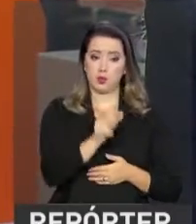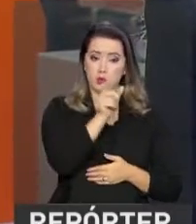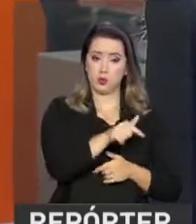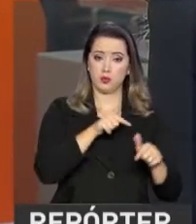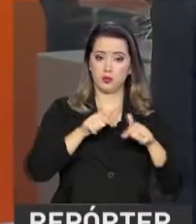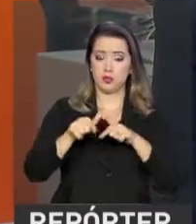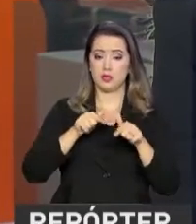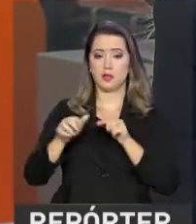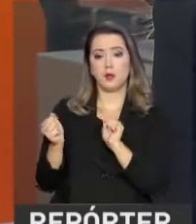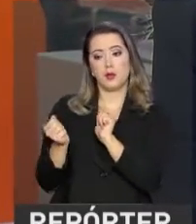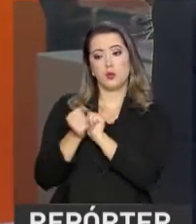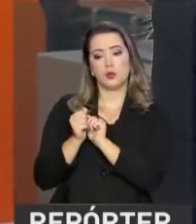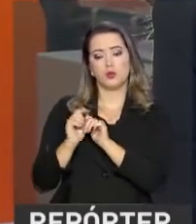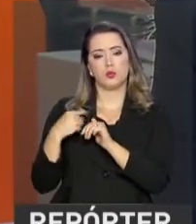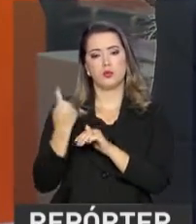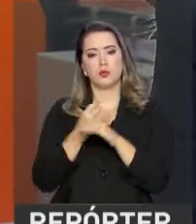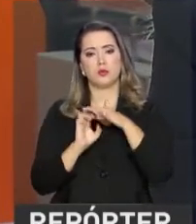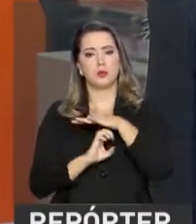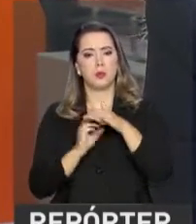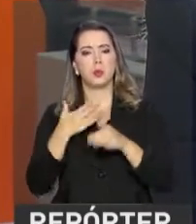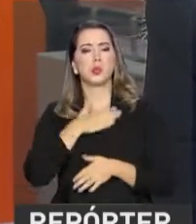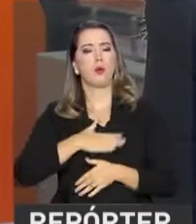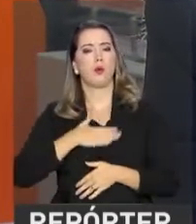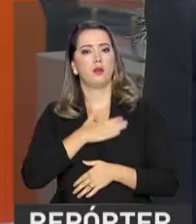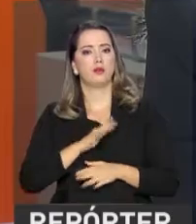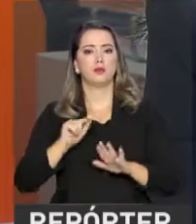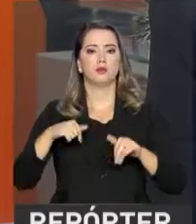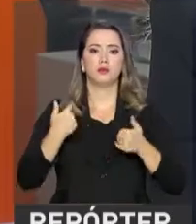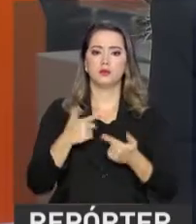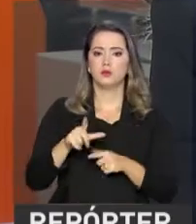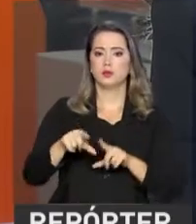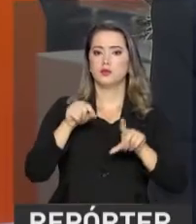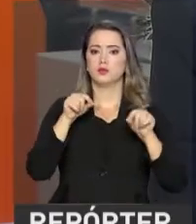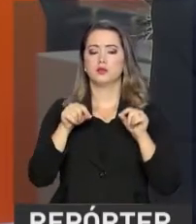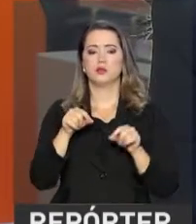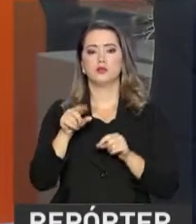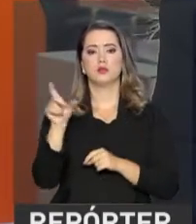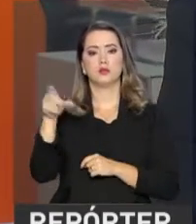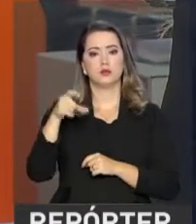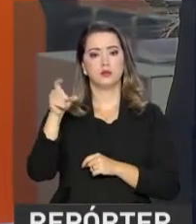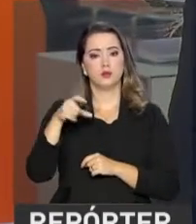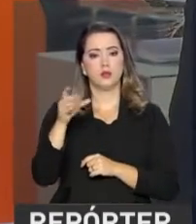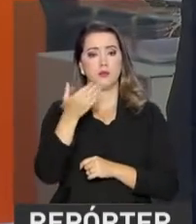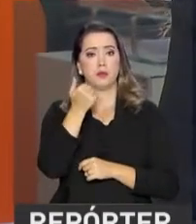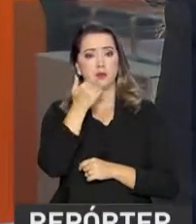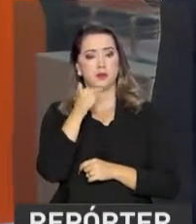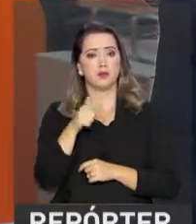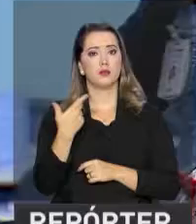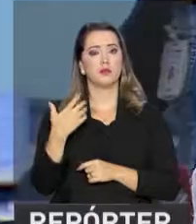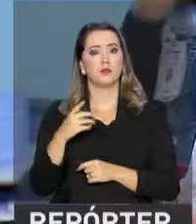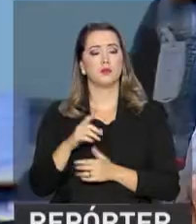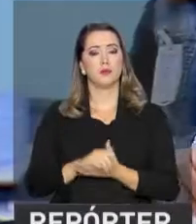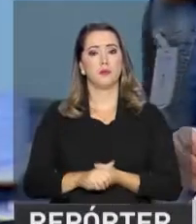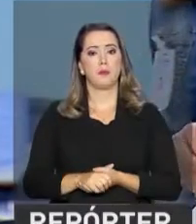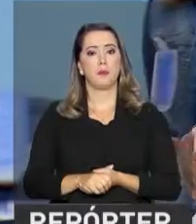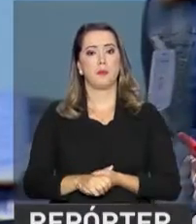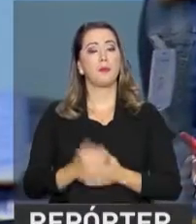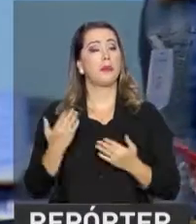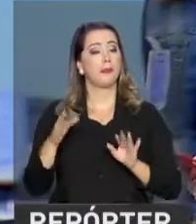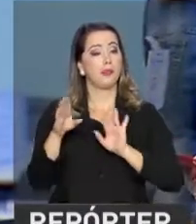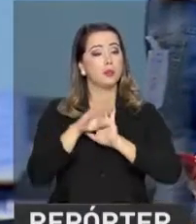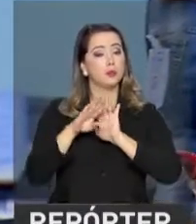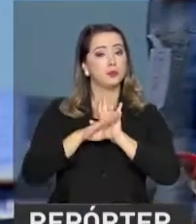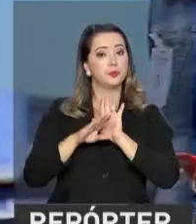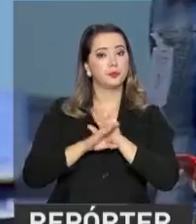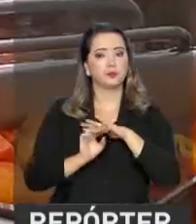e colaboradores gostam tanto com isso a gente optou pelo vale alimentação o cartão no programa a